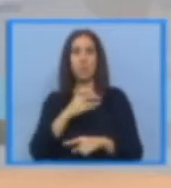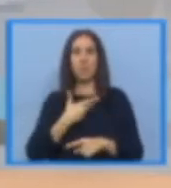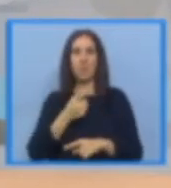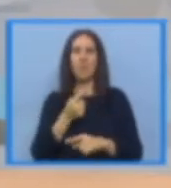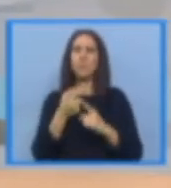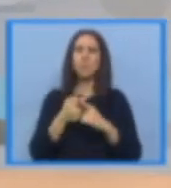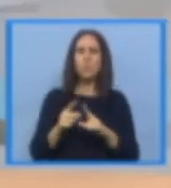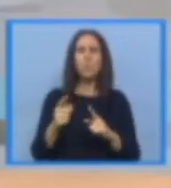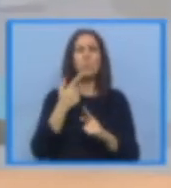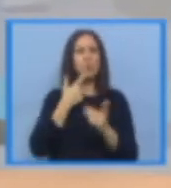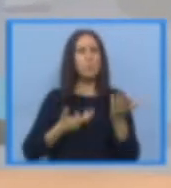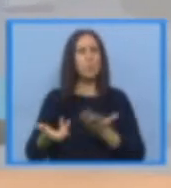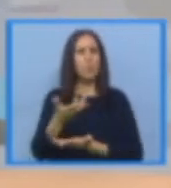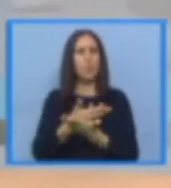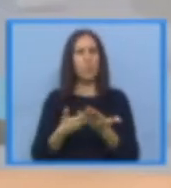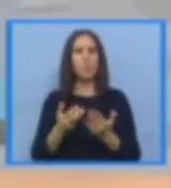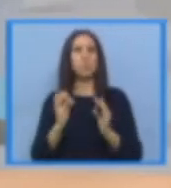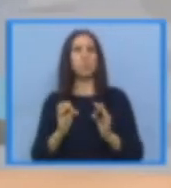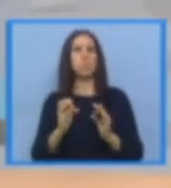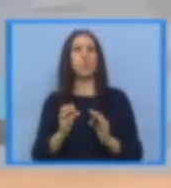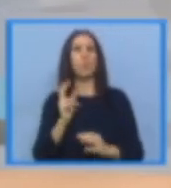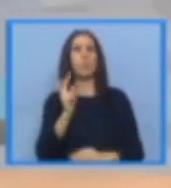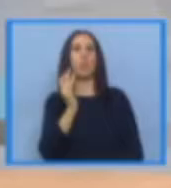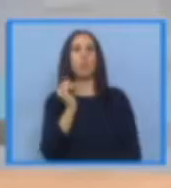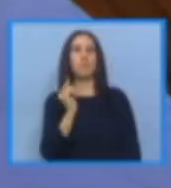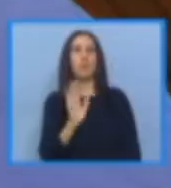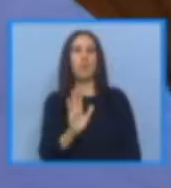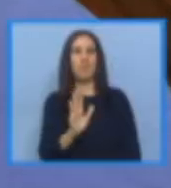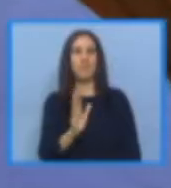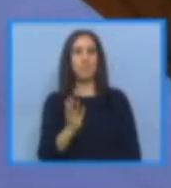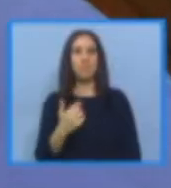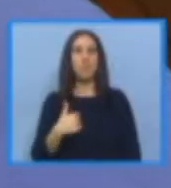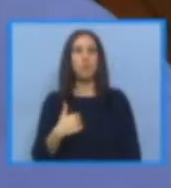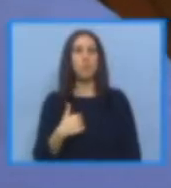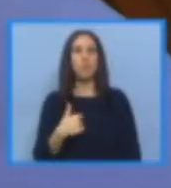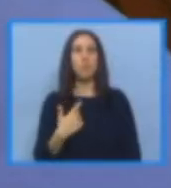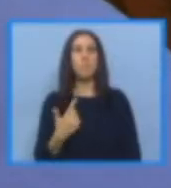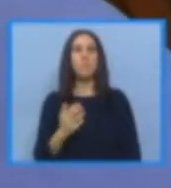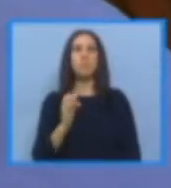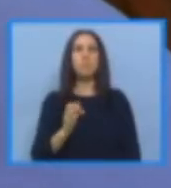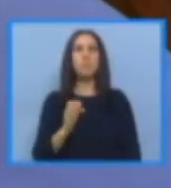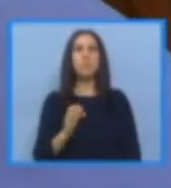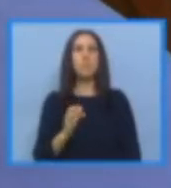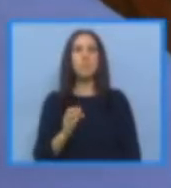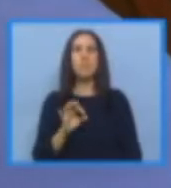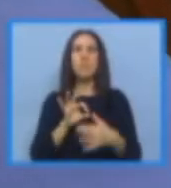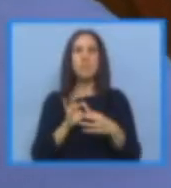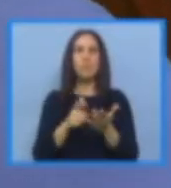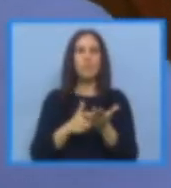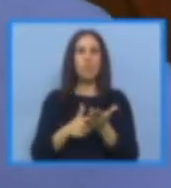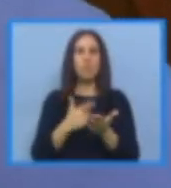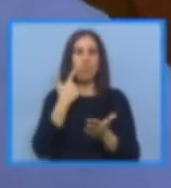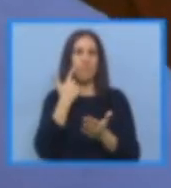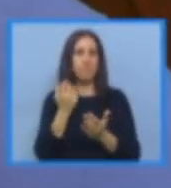mas conseguem entender, e no fundo já estão há 12 anos, por isso eu já não consigo identificar essa falta de ligação, até